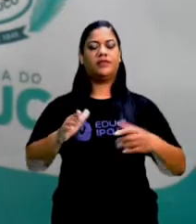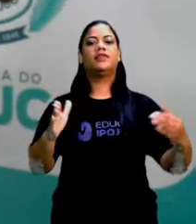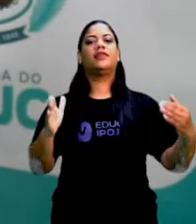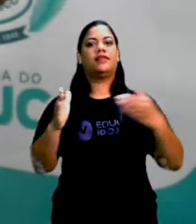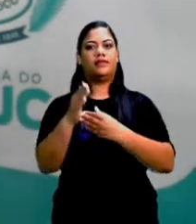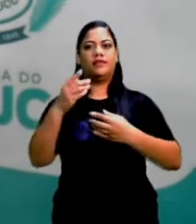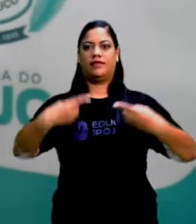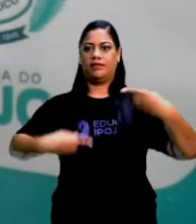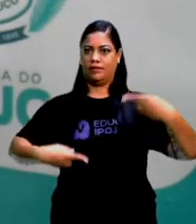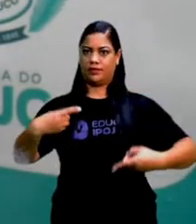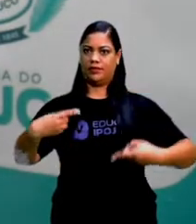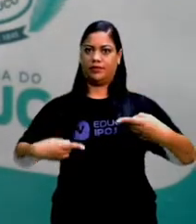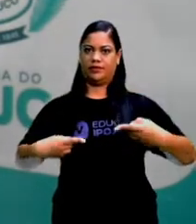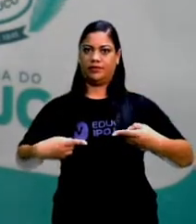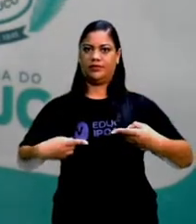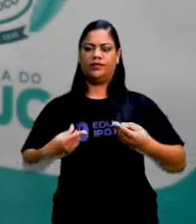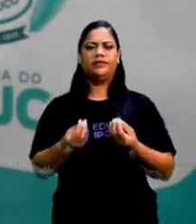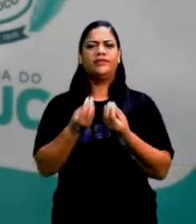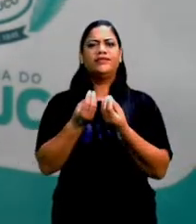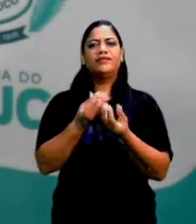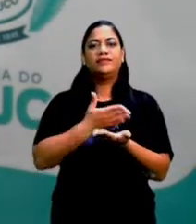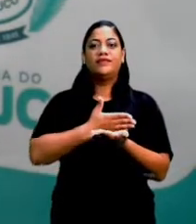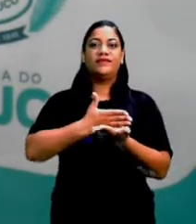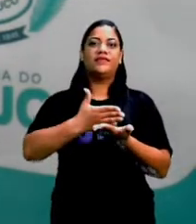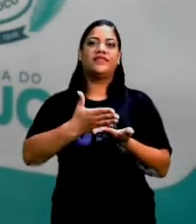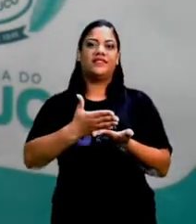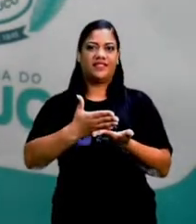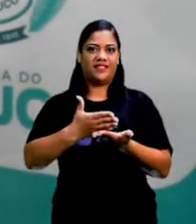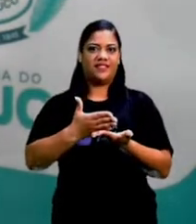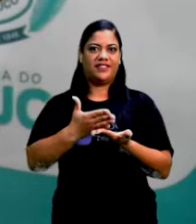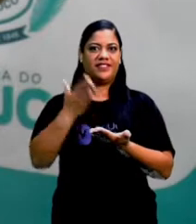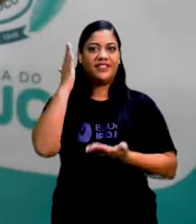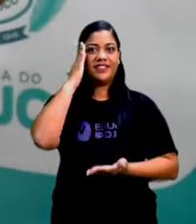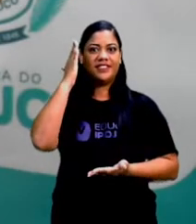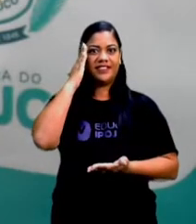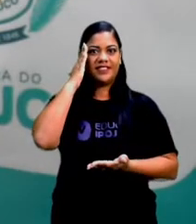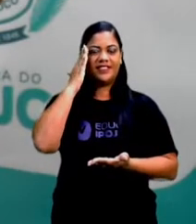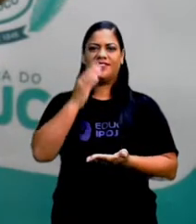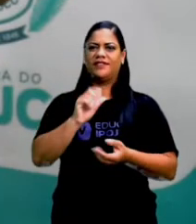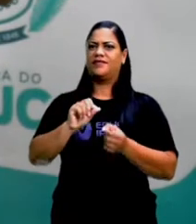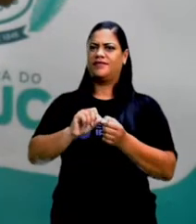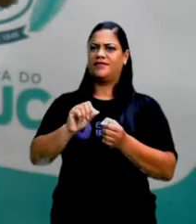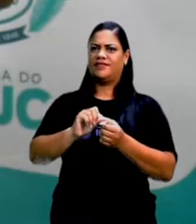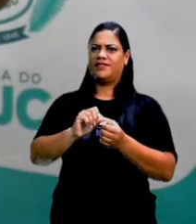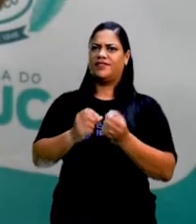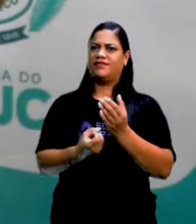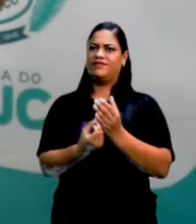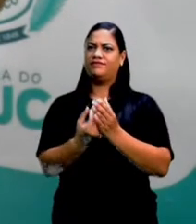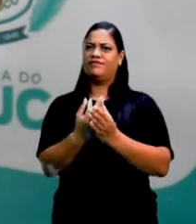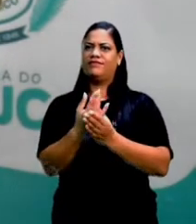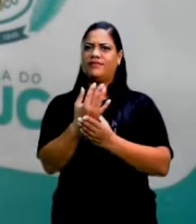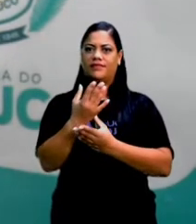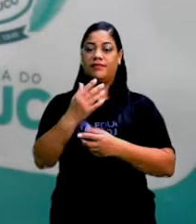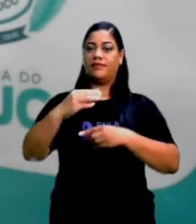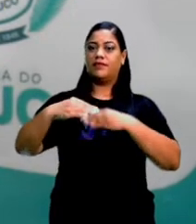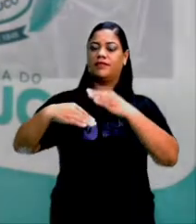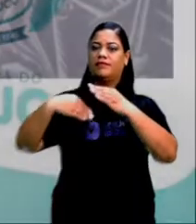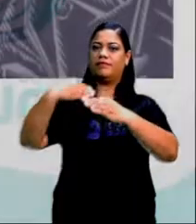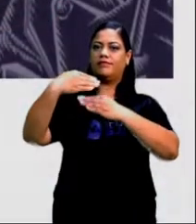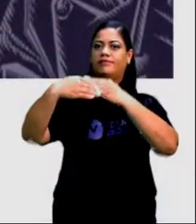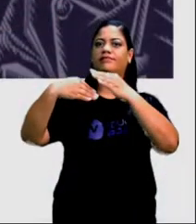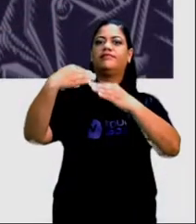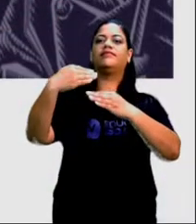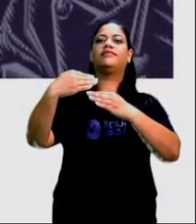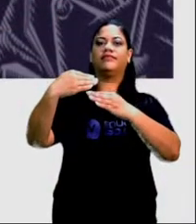cenário político. Mas como foi que surgiu? Entenda como ocorreu a criação e a evolução